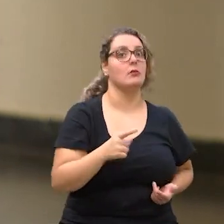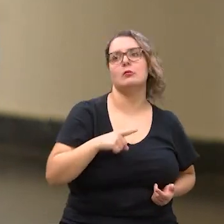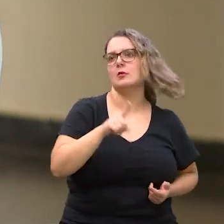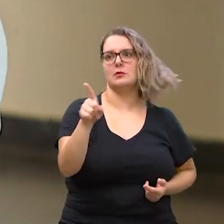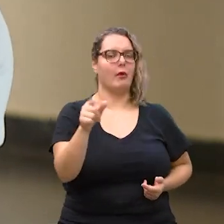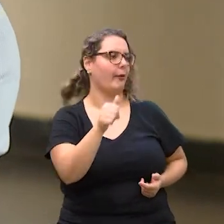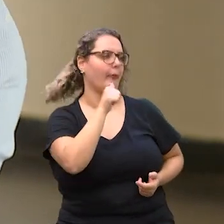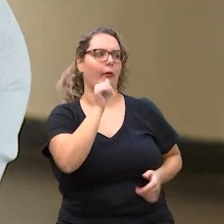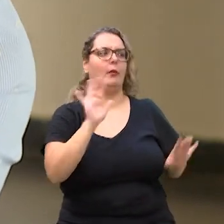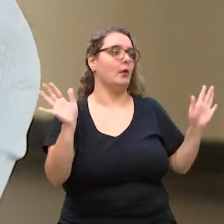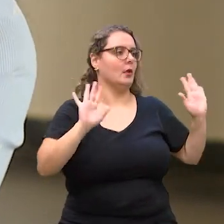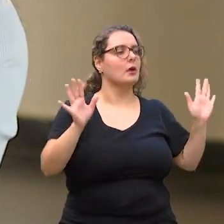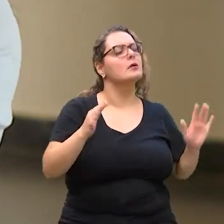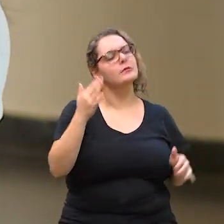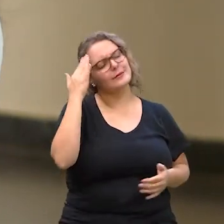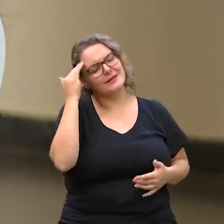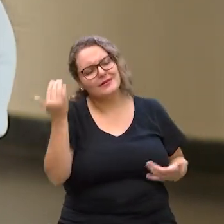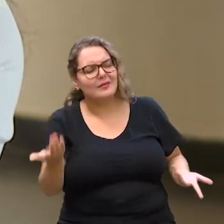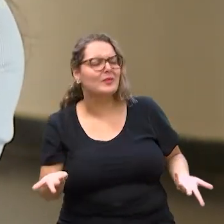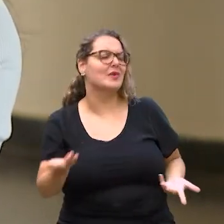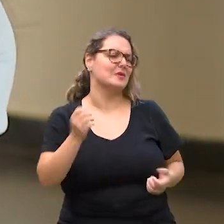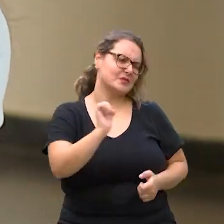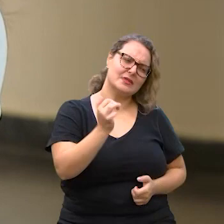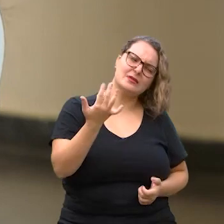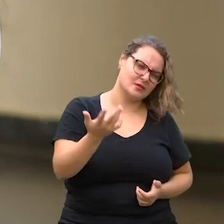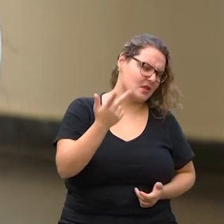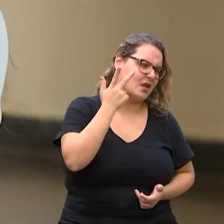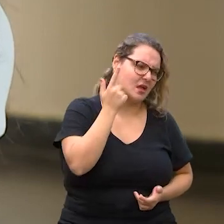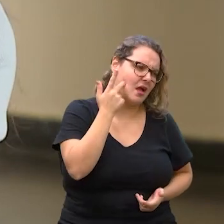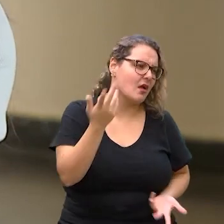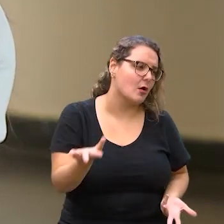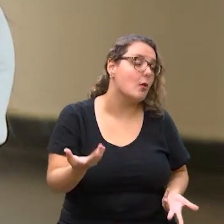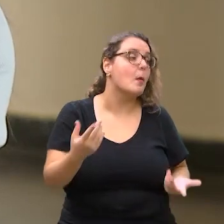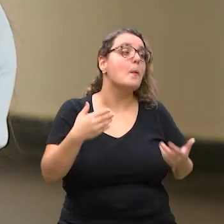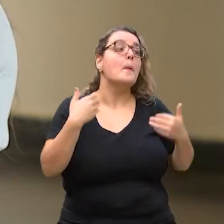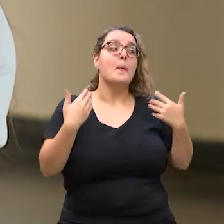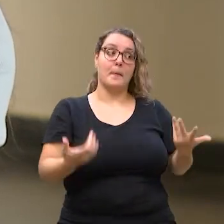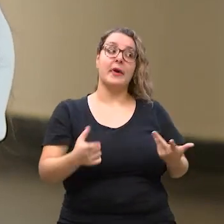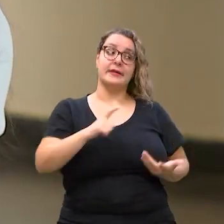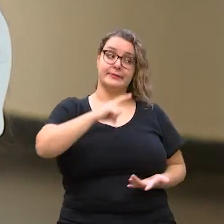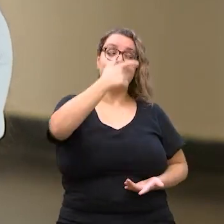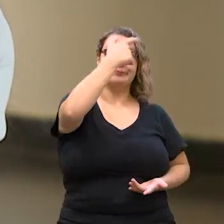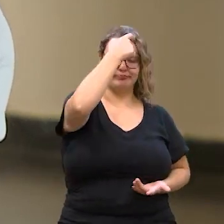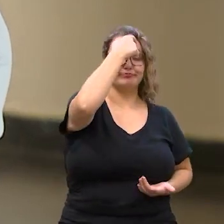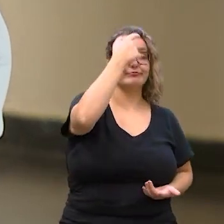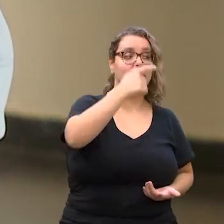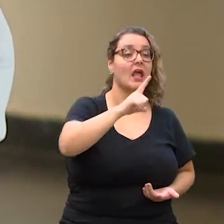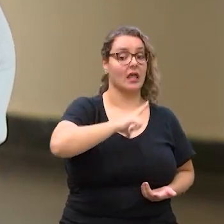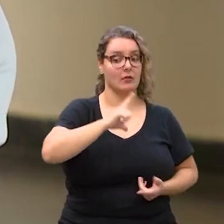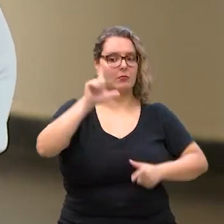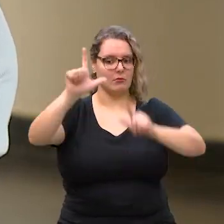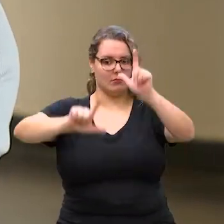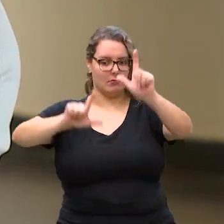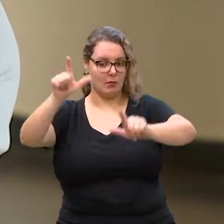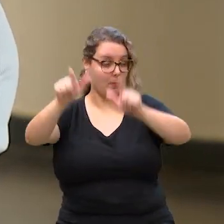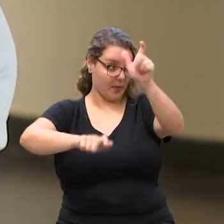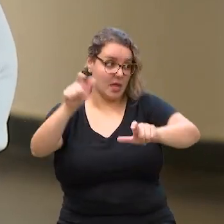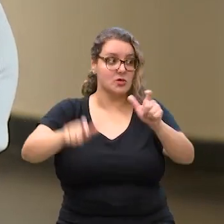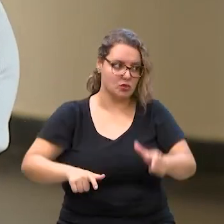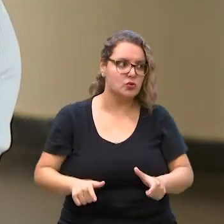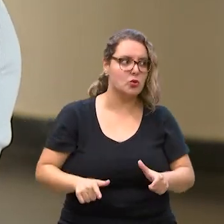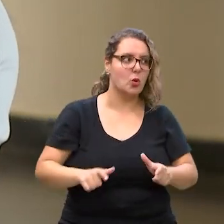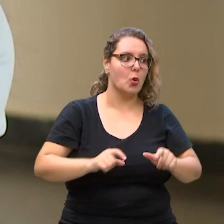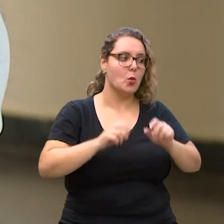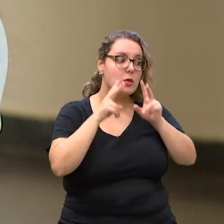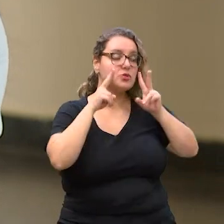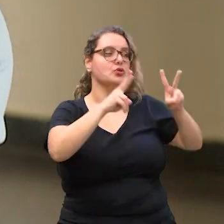saia, não beba, a gente sabe que isso acontece e é super normal. Mas tenha consciência, saiba que tem pessoas te olhando, saibam que